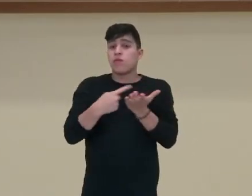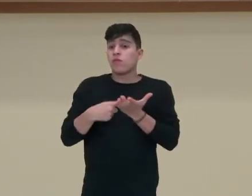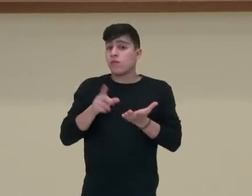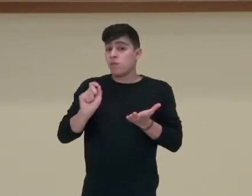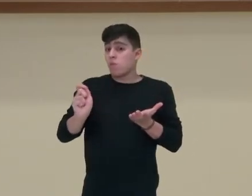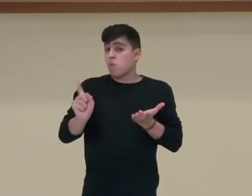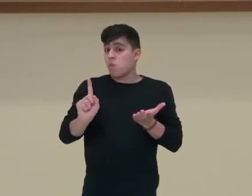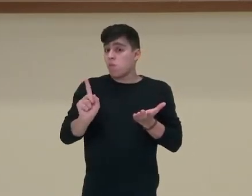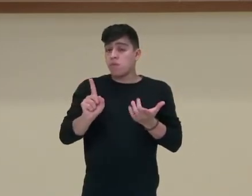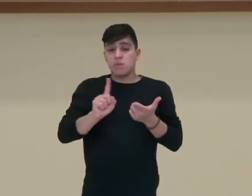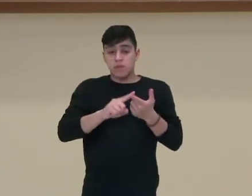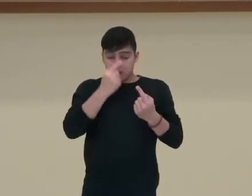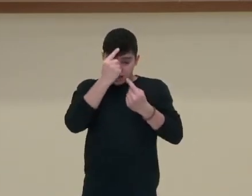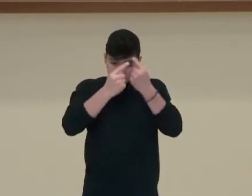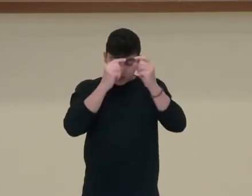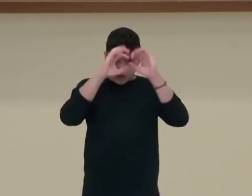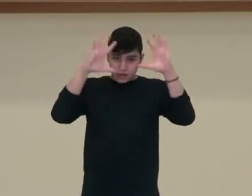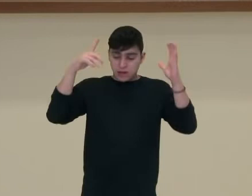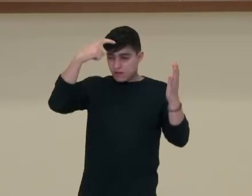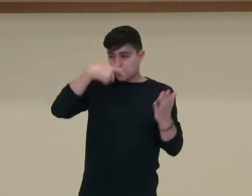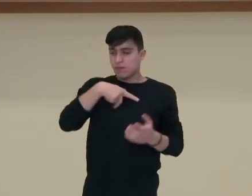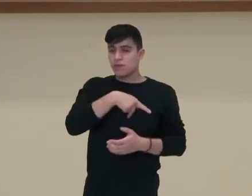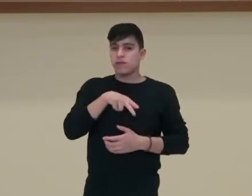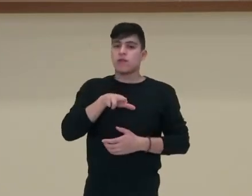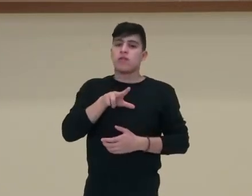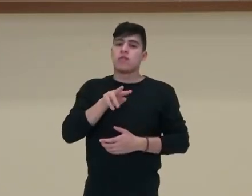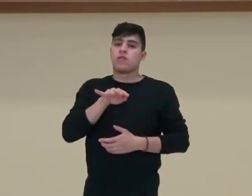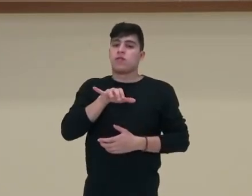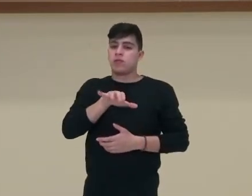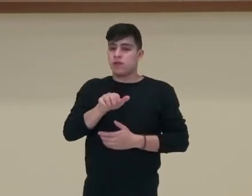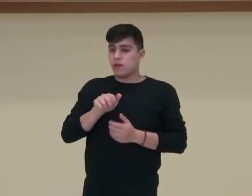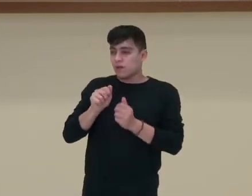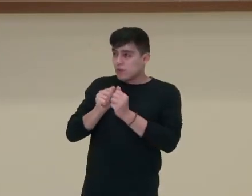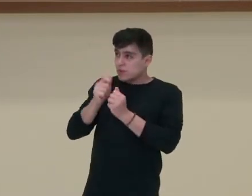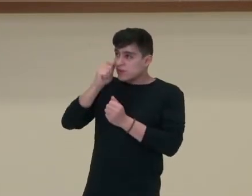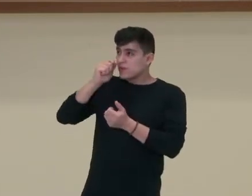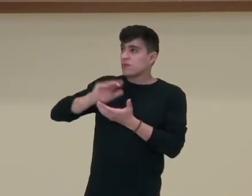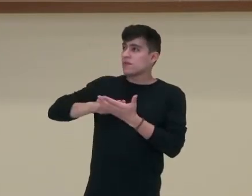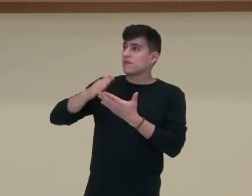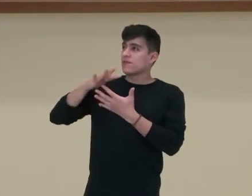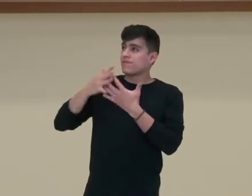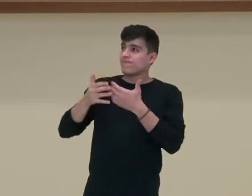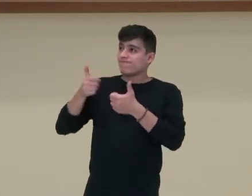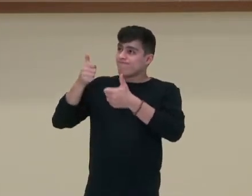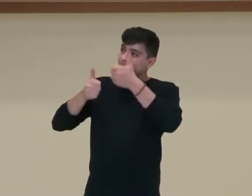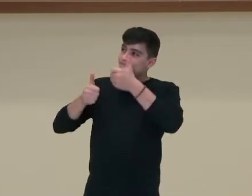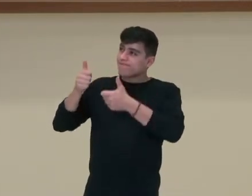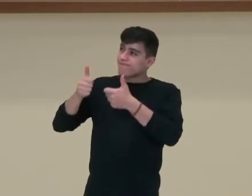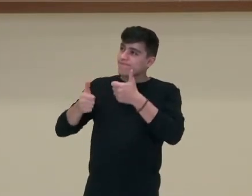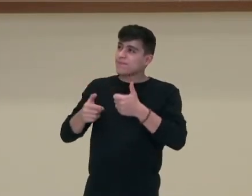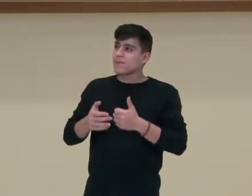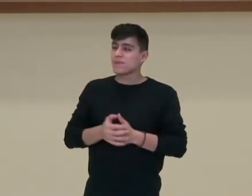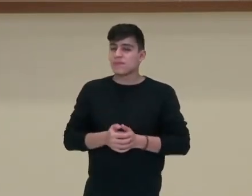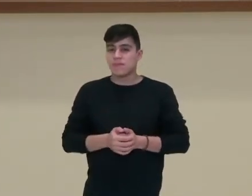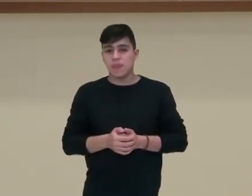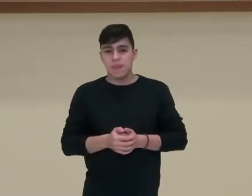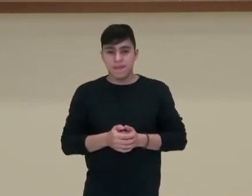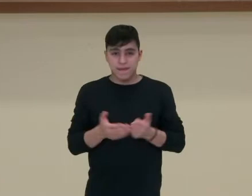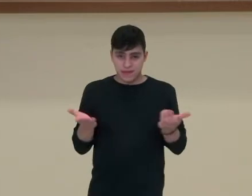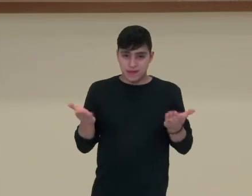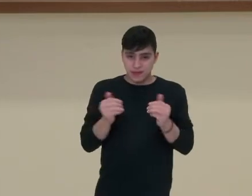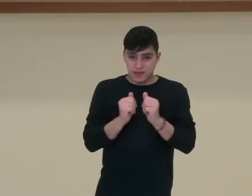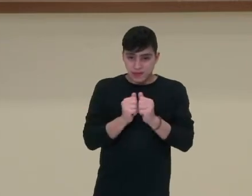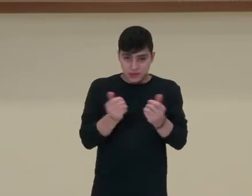criativas. Prof. Rutinéia, aqui com vocês. Nosso querido intérprete, Lucas, aqui com a gente. Oi, Lucas!